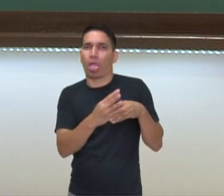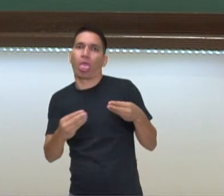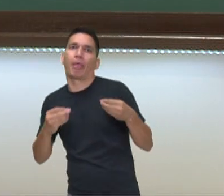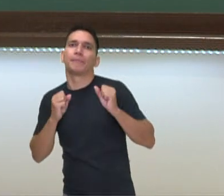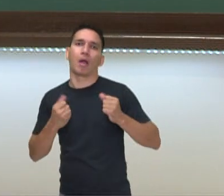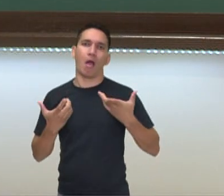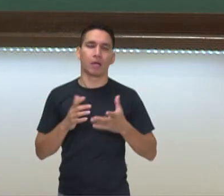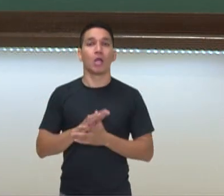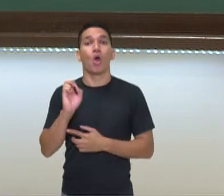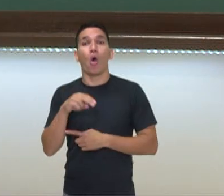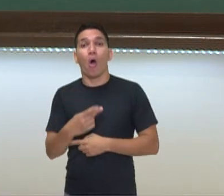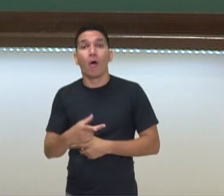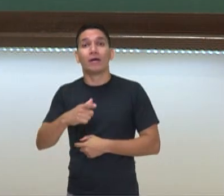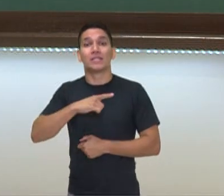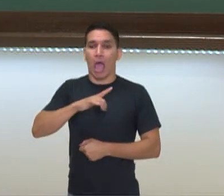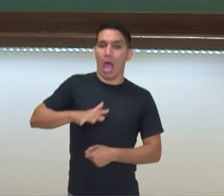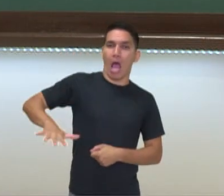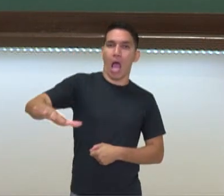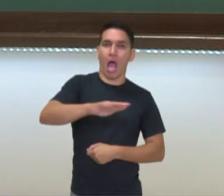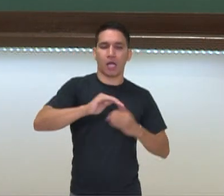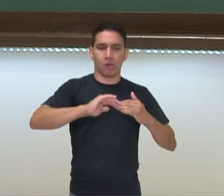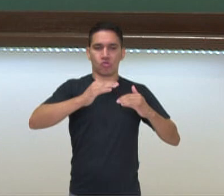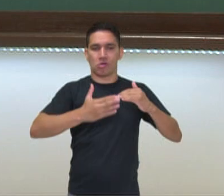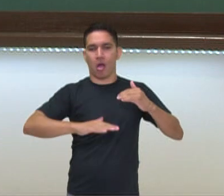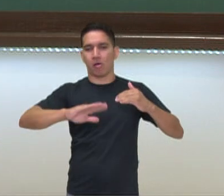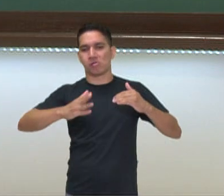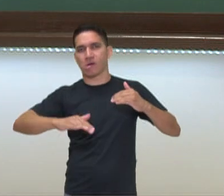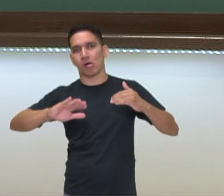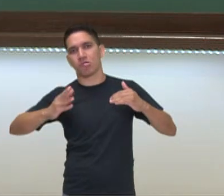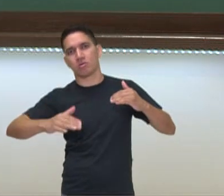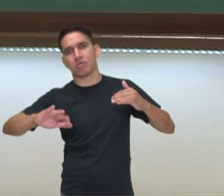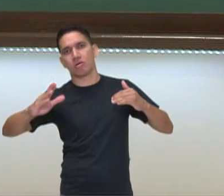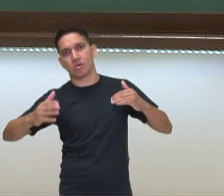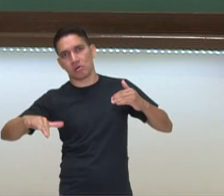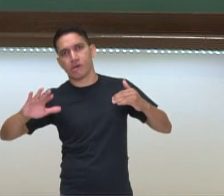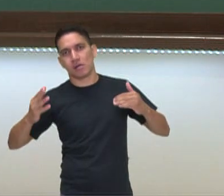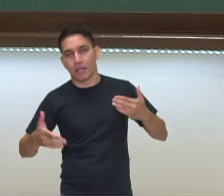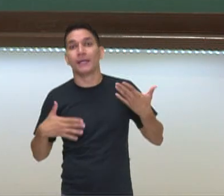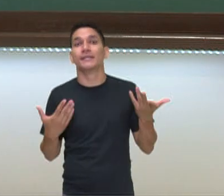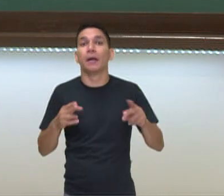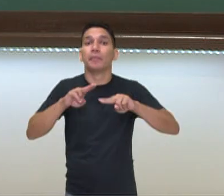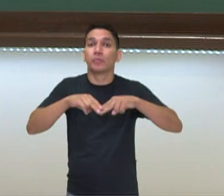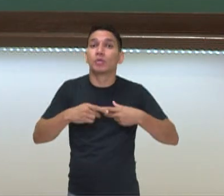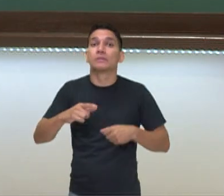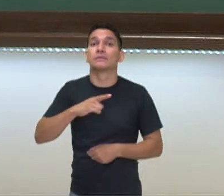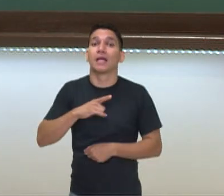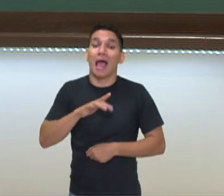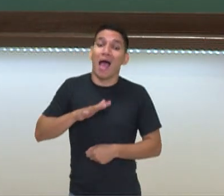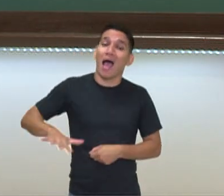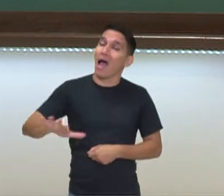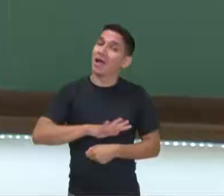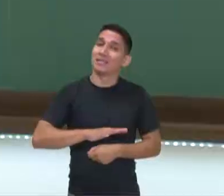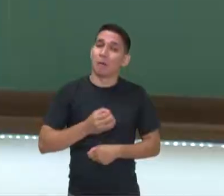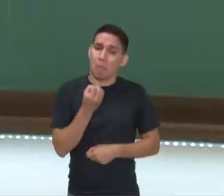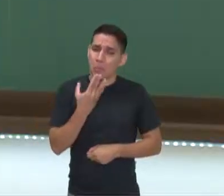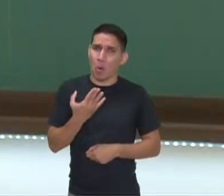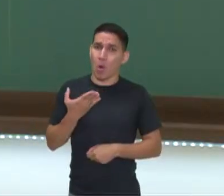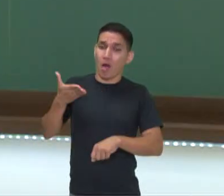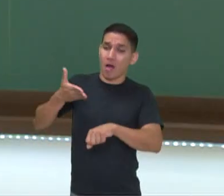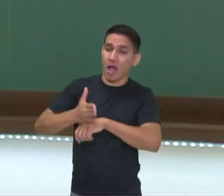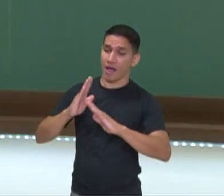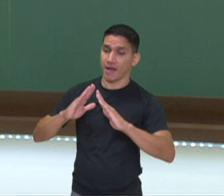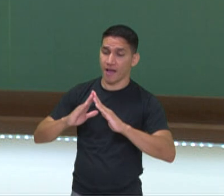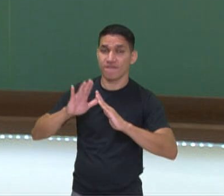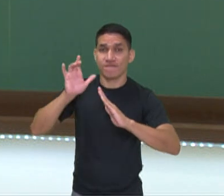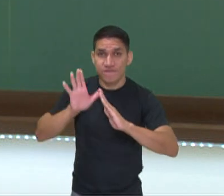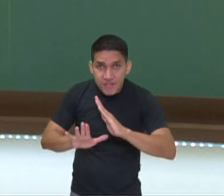serem áreas de relevo bastante acidentado. E são áreas que geralmente não devem ser habitadas. Estas